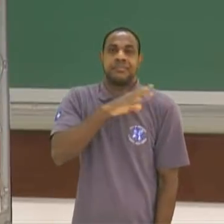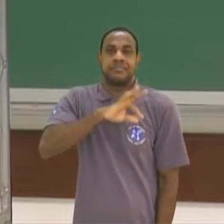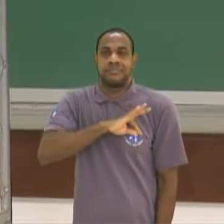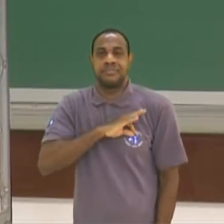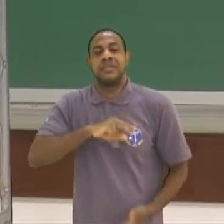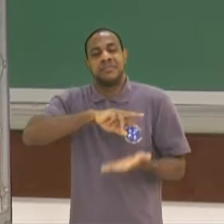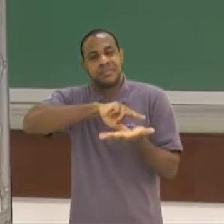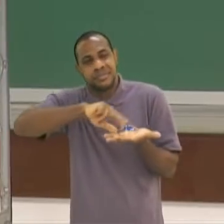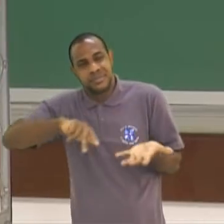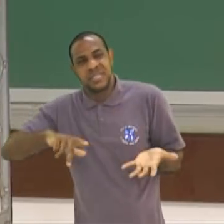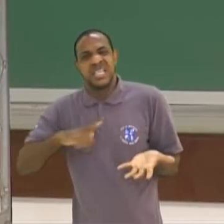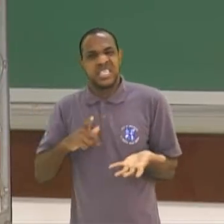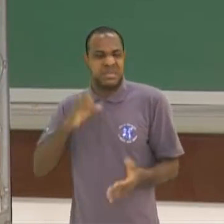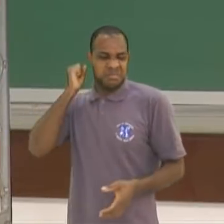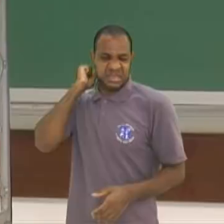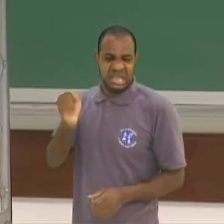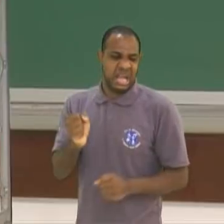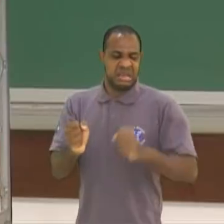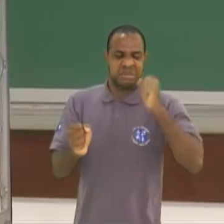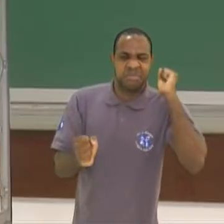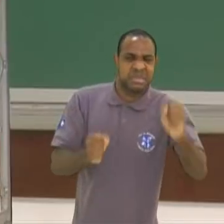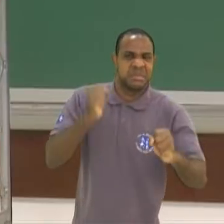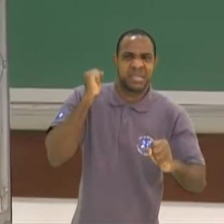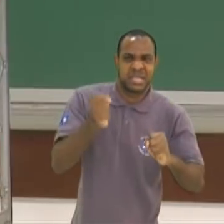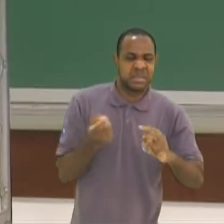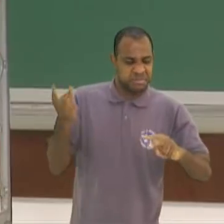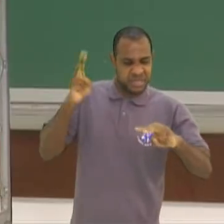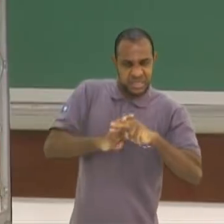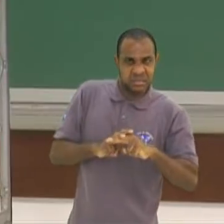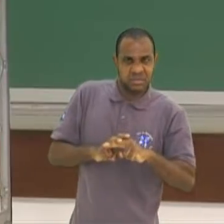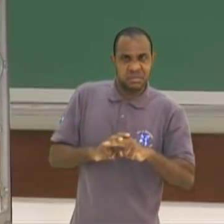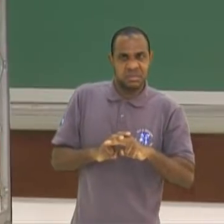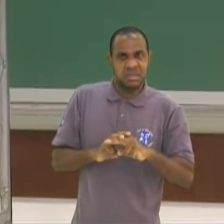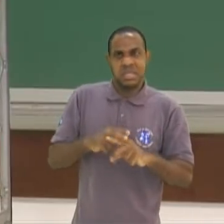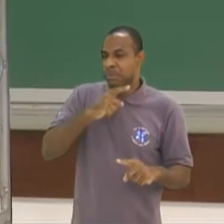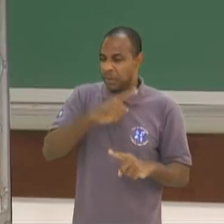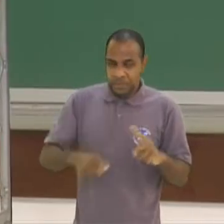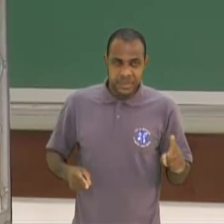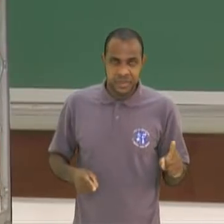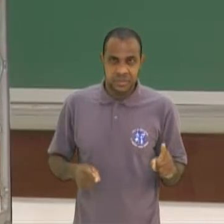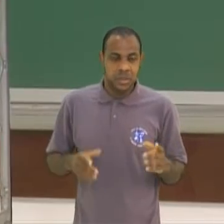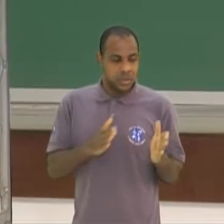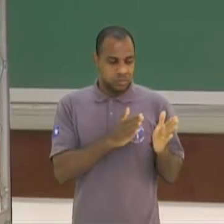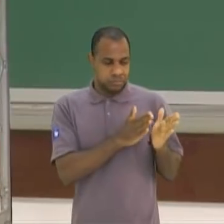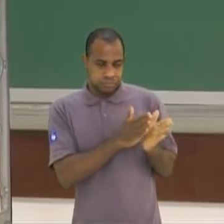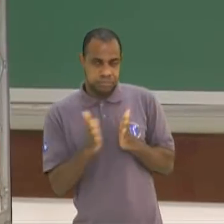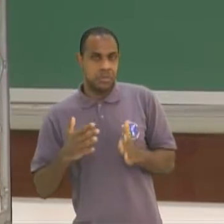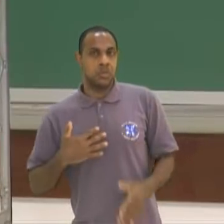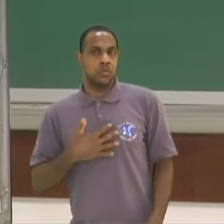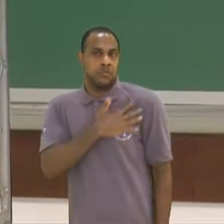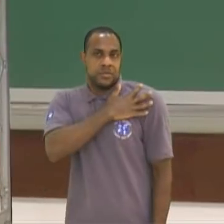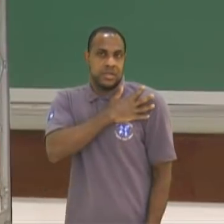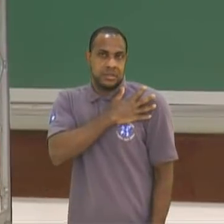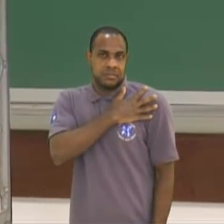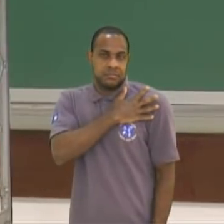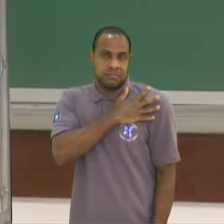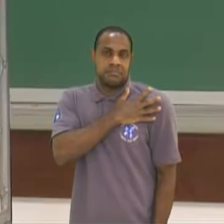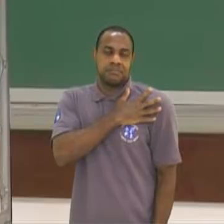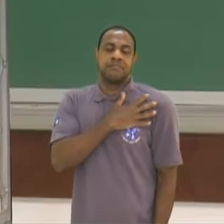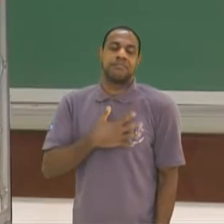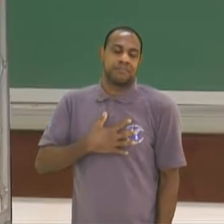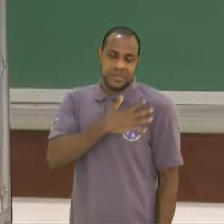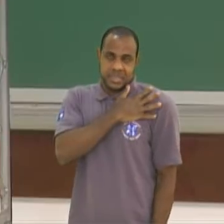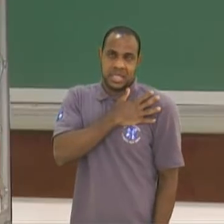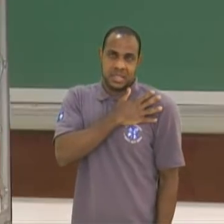cometeram crimes de torturas, assassinatos, de prisões ilegais durante o governo militar, também receberiam essa